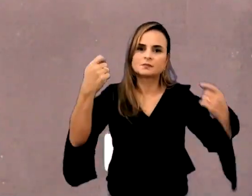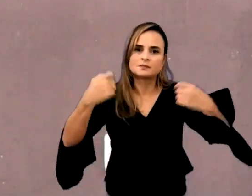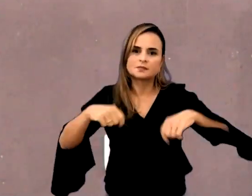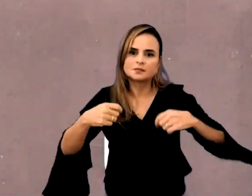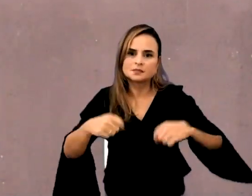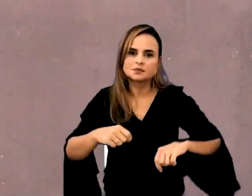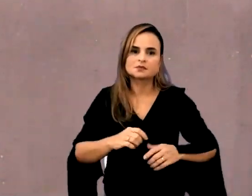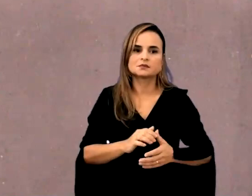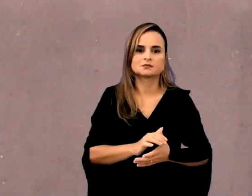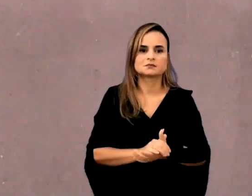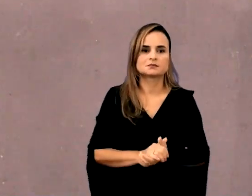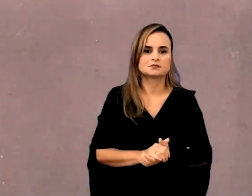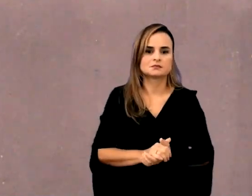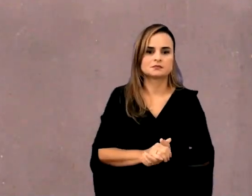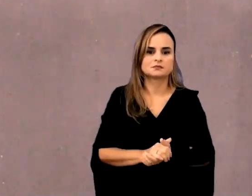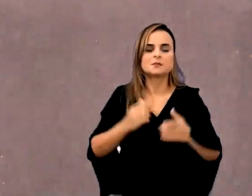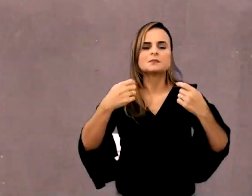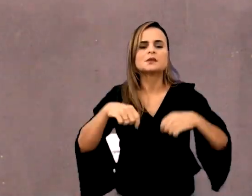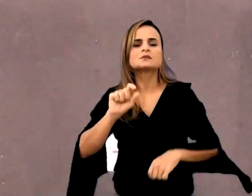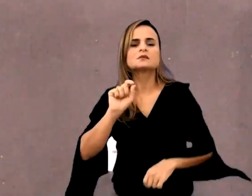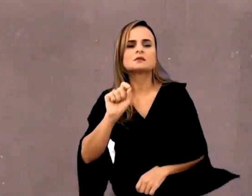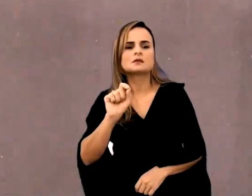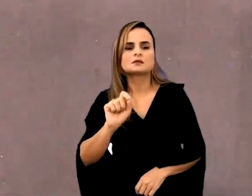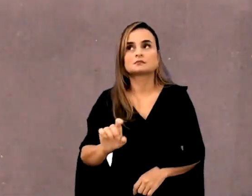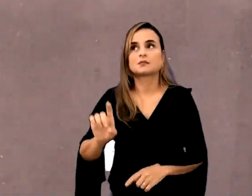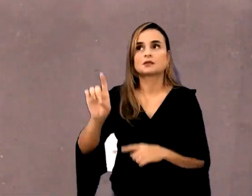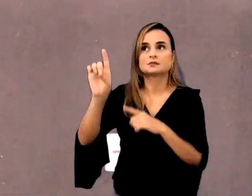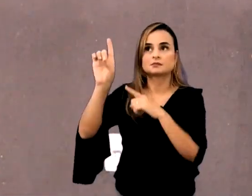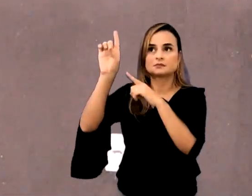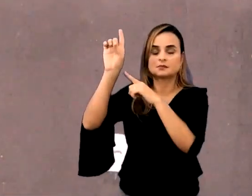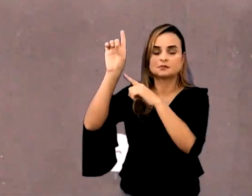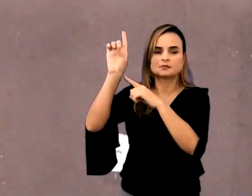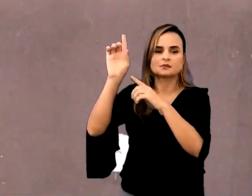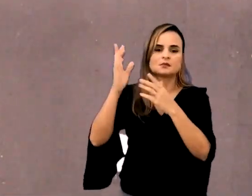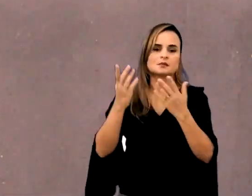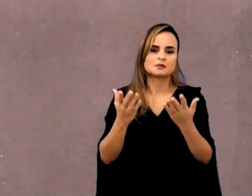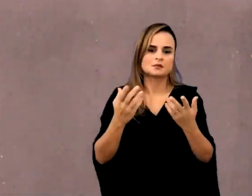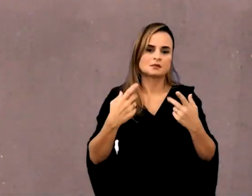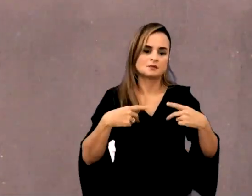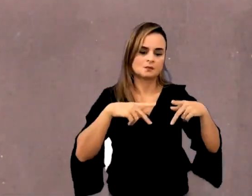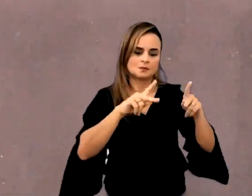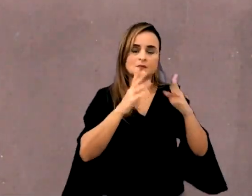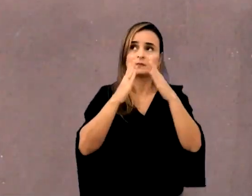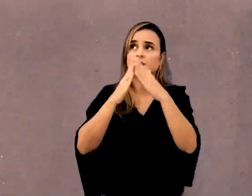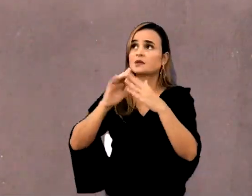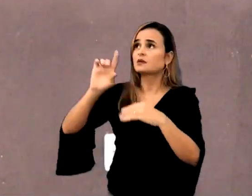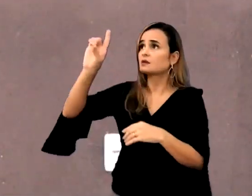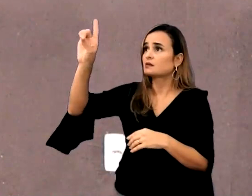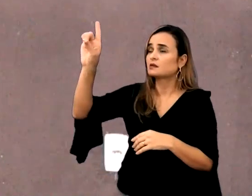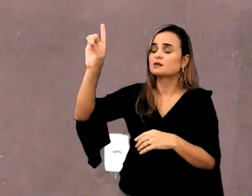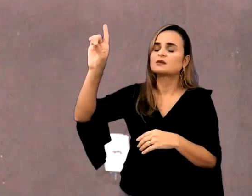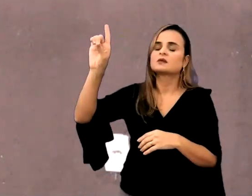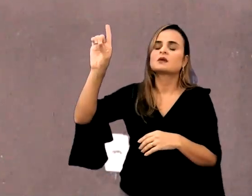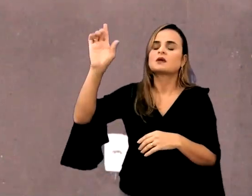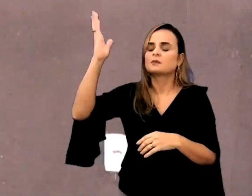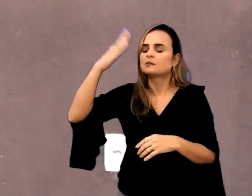é de Deus. Então, se o meu povo, ele se chama pelo meu nome, orar, me